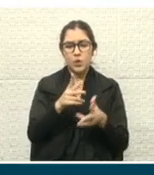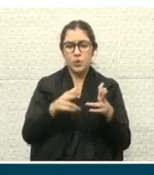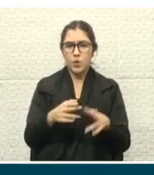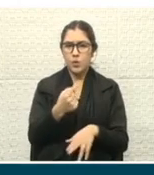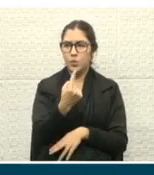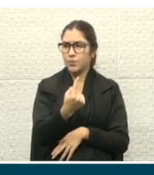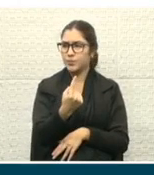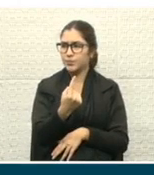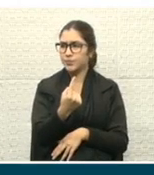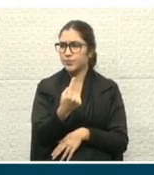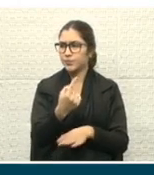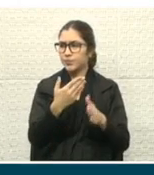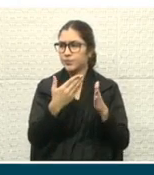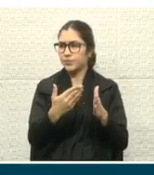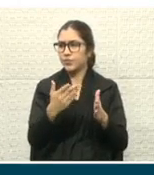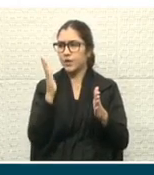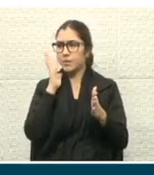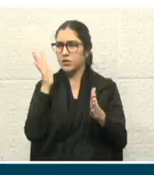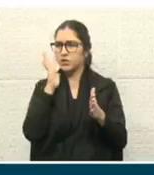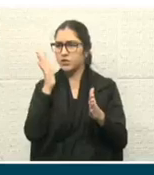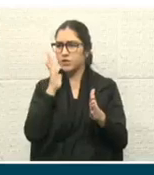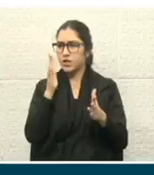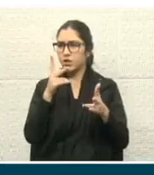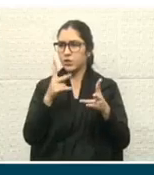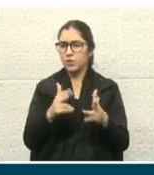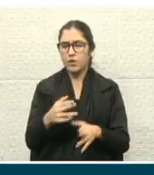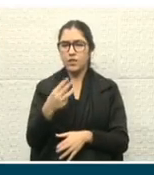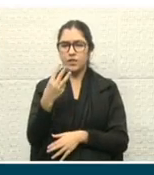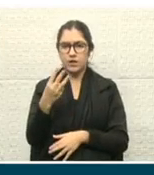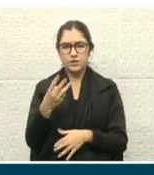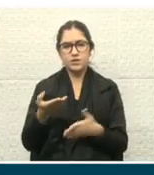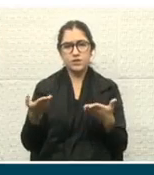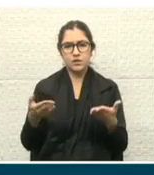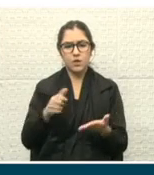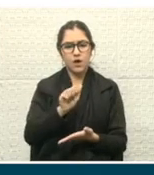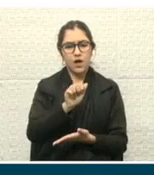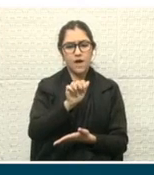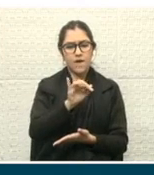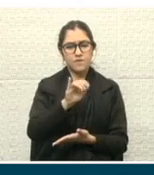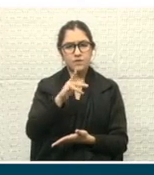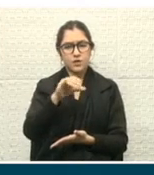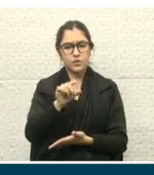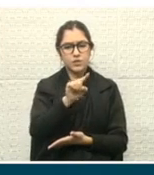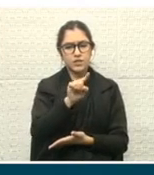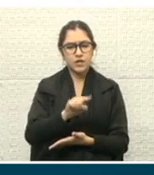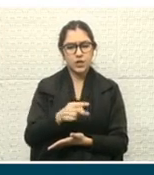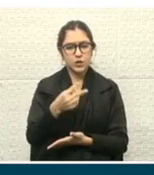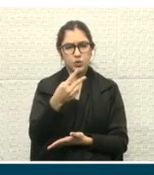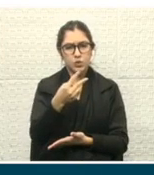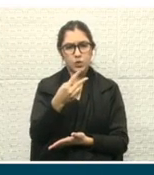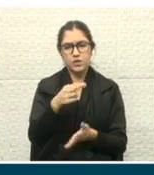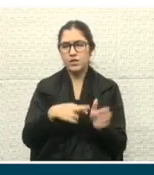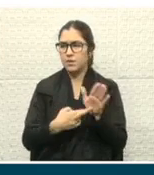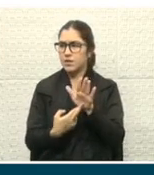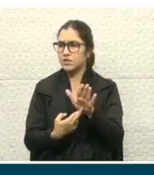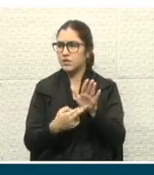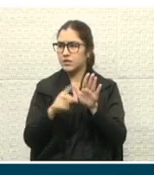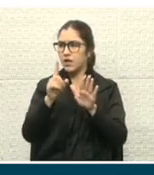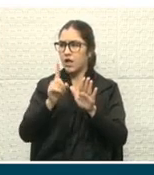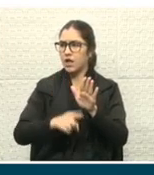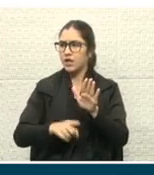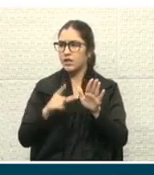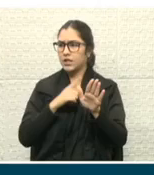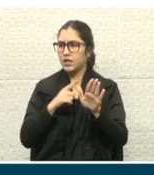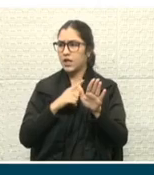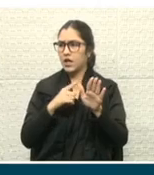1, a parte imaginária igual a 3. Então, o afixo de Z2, o ponto que o representa,